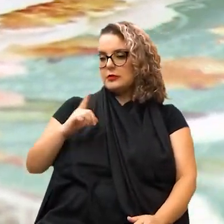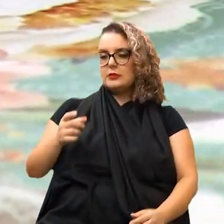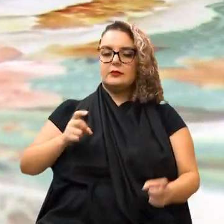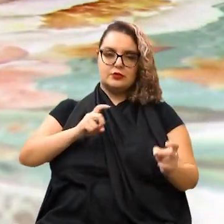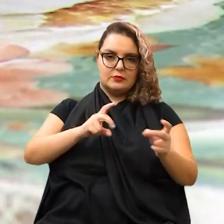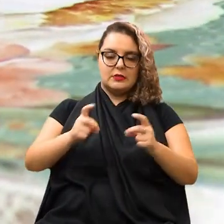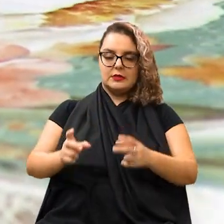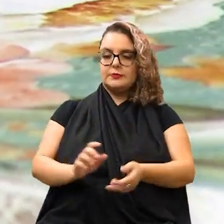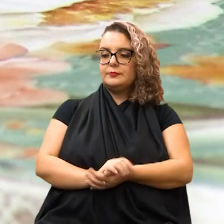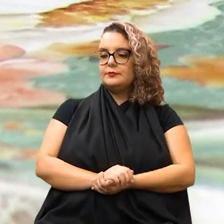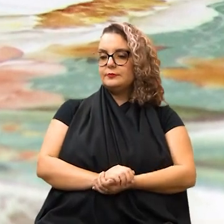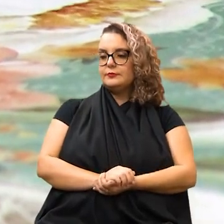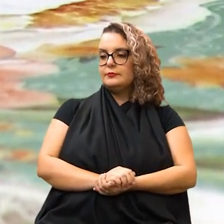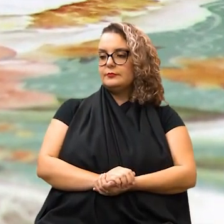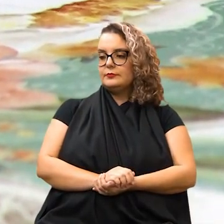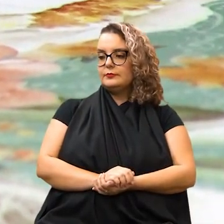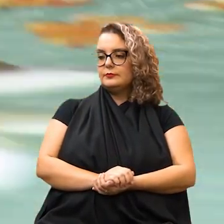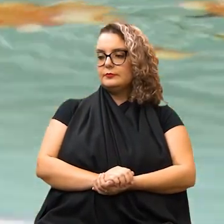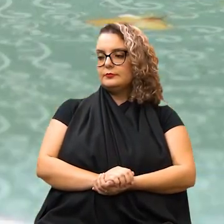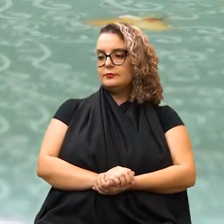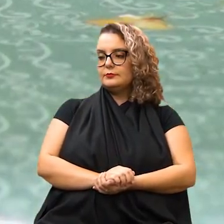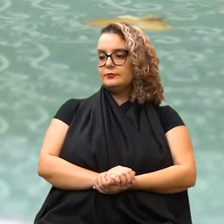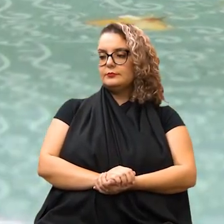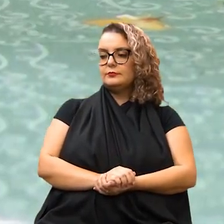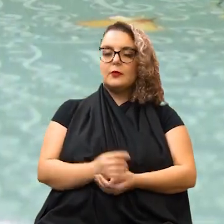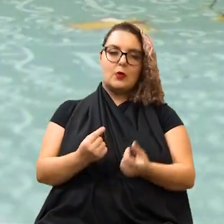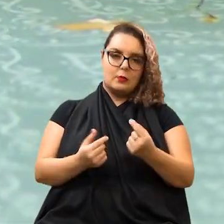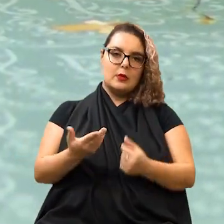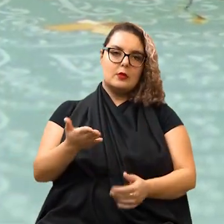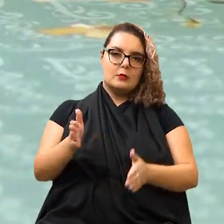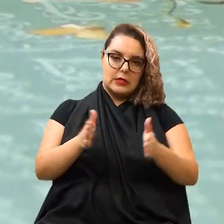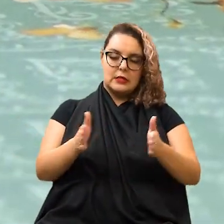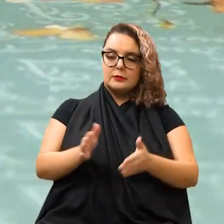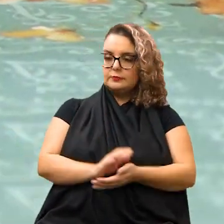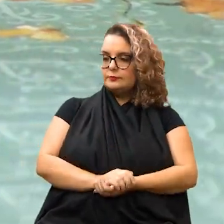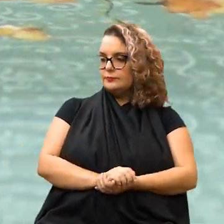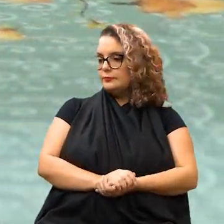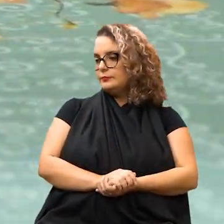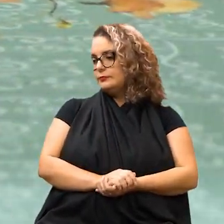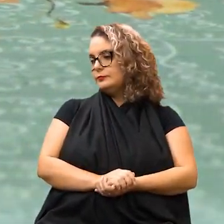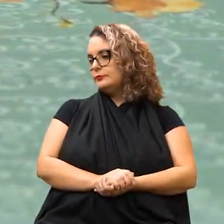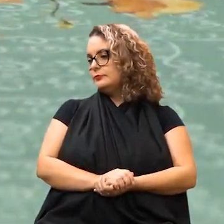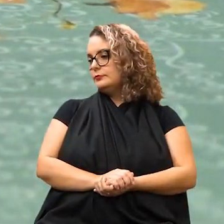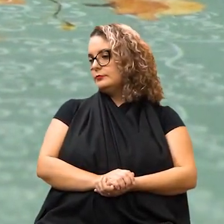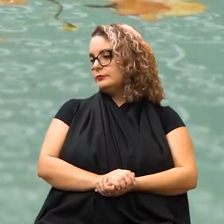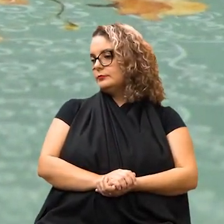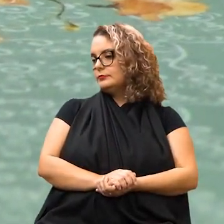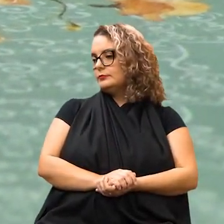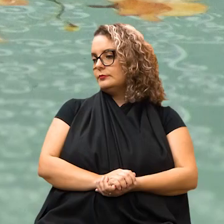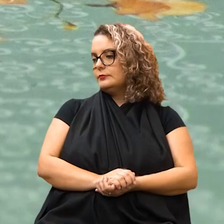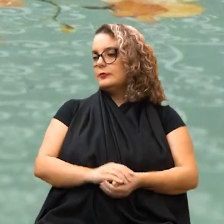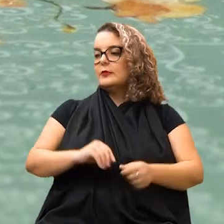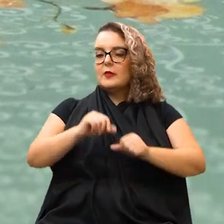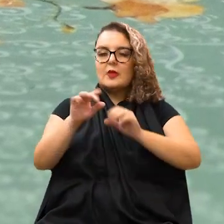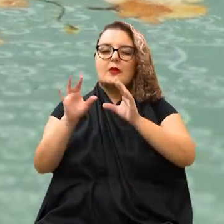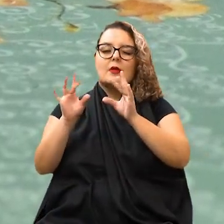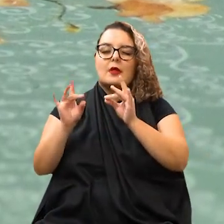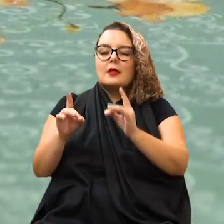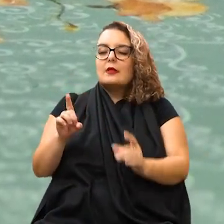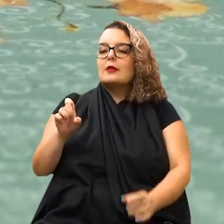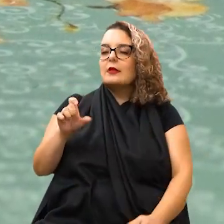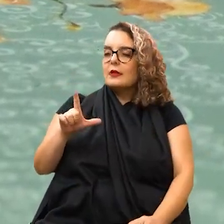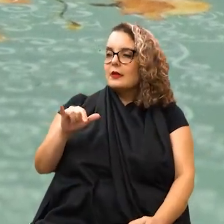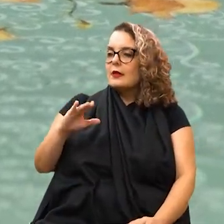vender. Um precinho mais fácil. Você tá vendo que ela vai se transformando? Fica muito E delicada. vai